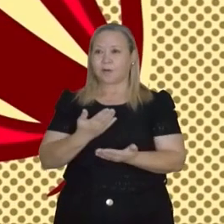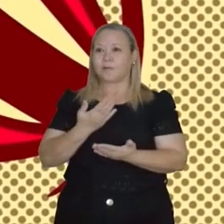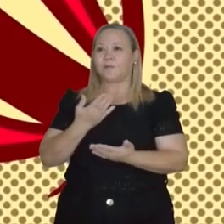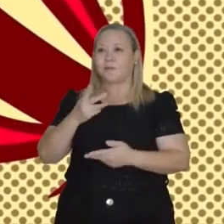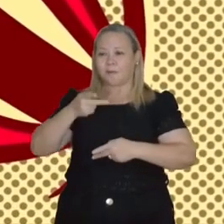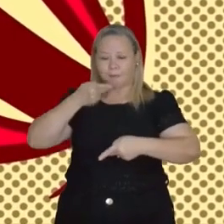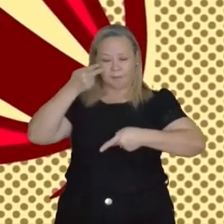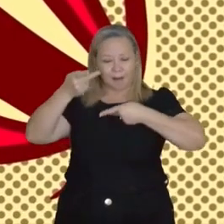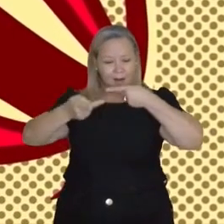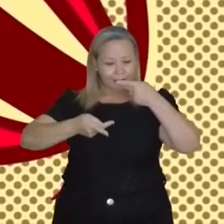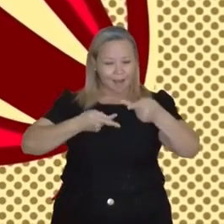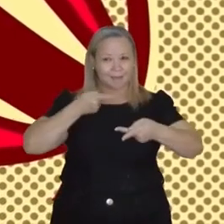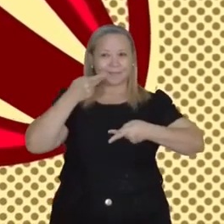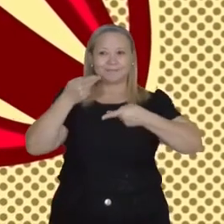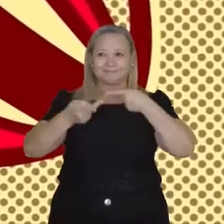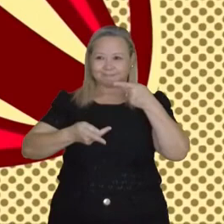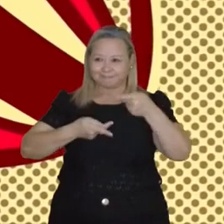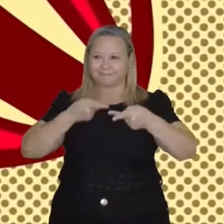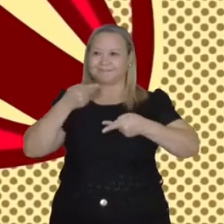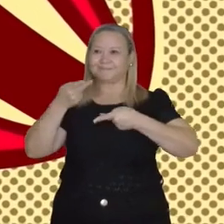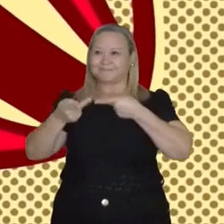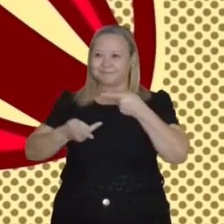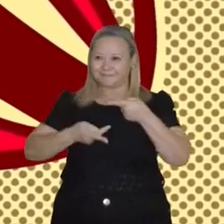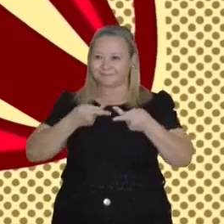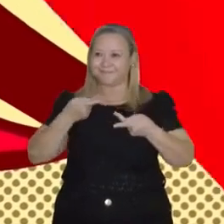agora eu vou falar.